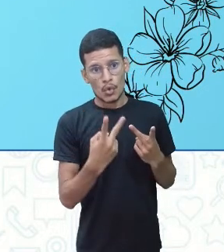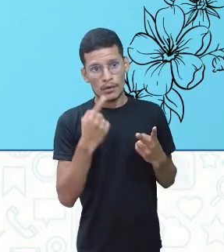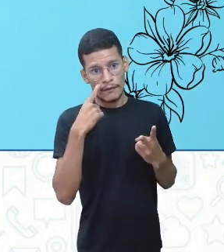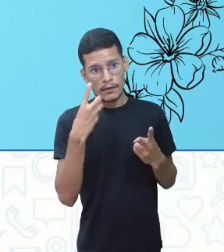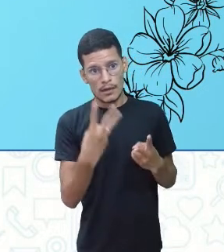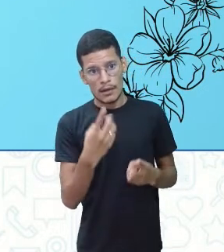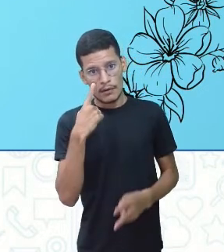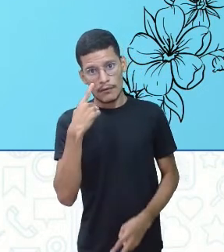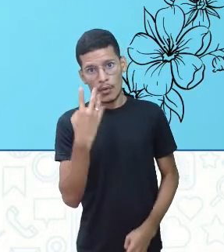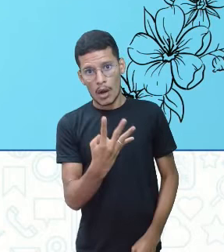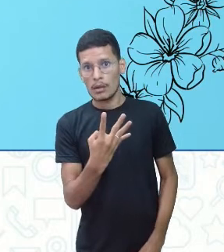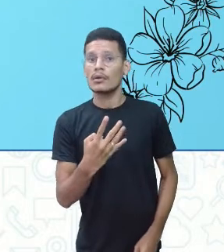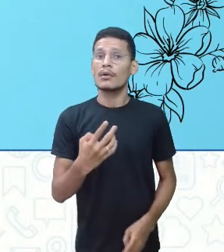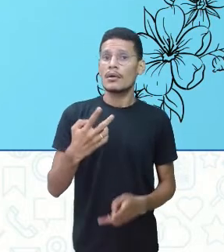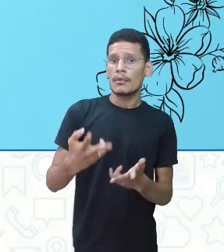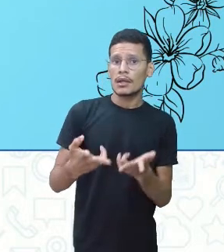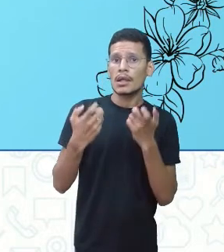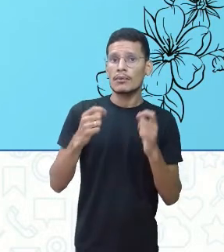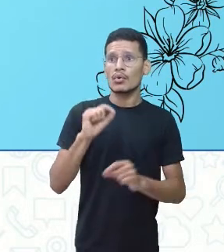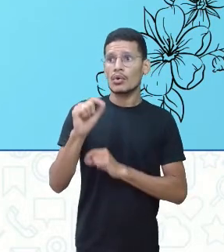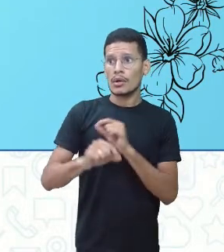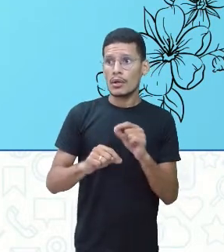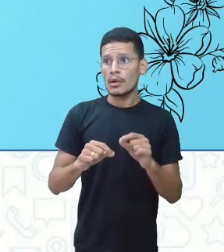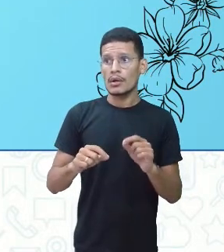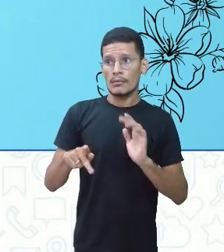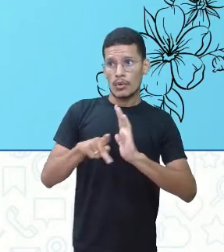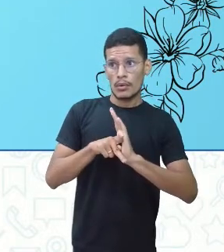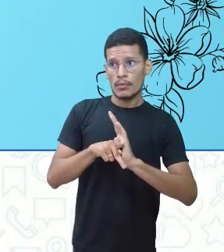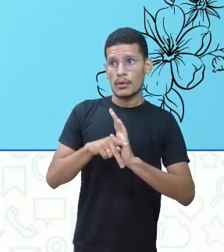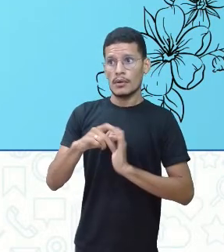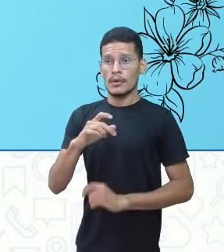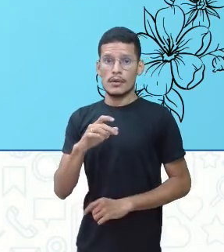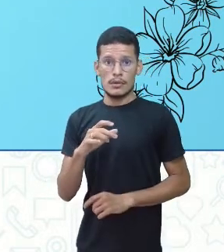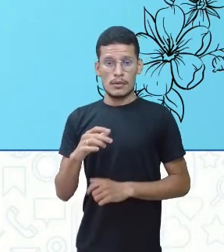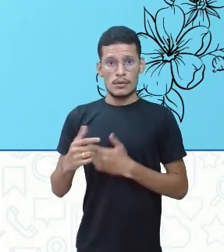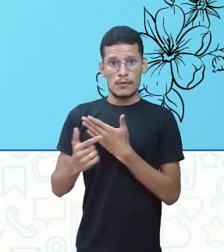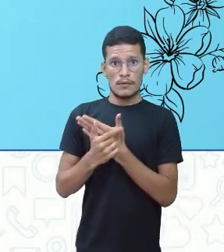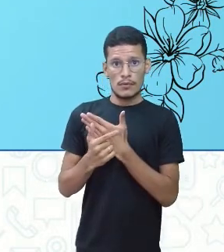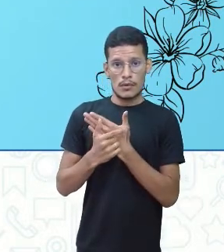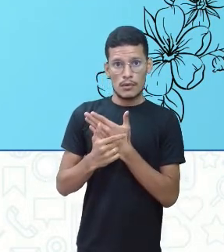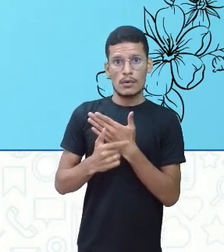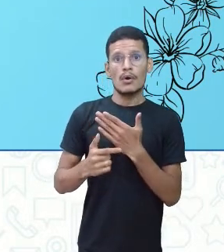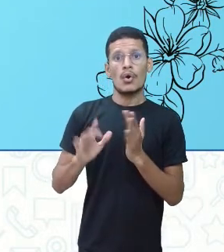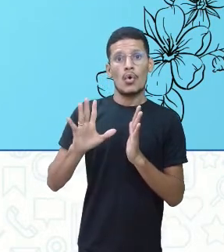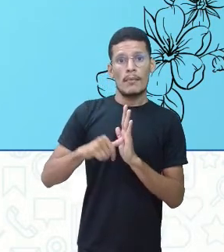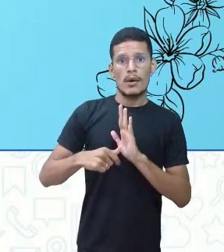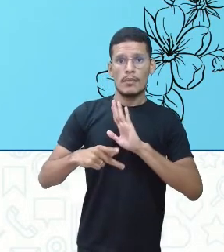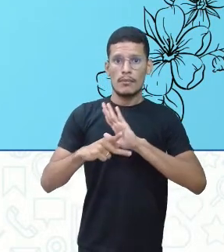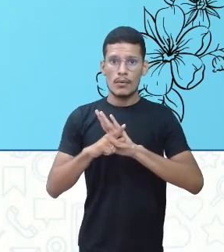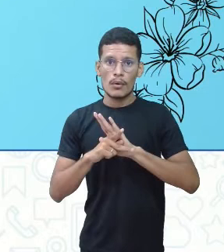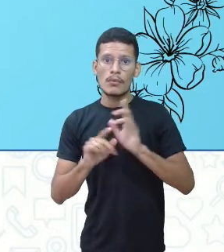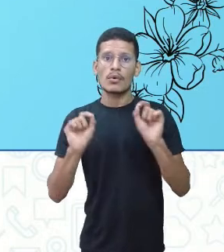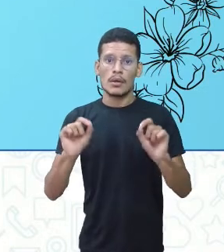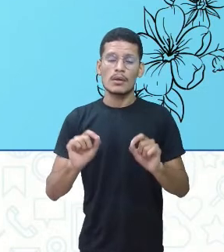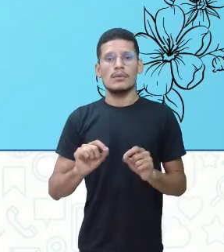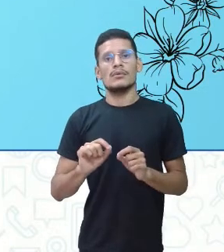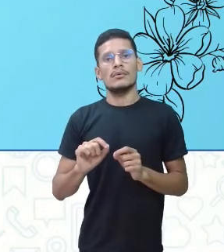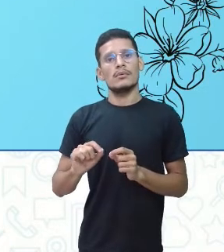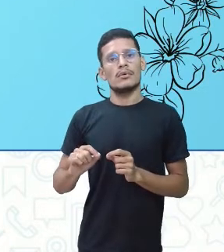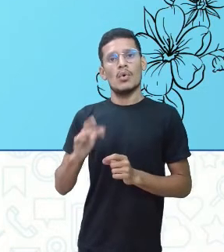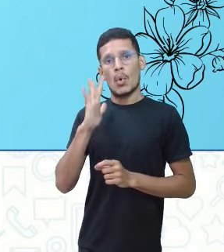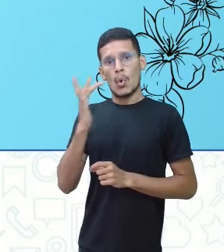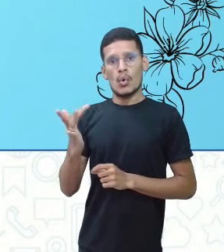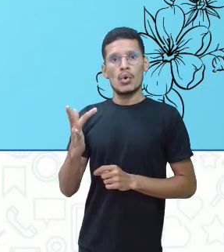vi 3. Então, ele vai percebendo que foram eles, os criados, que roubaram o tesouro do rei.